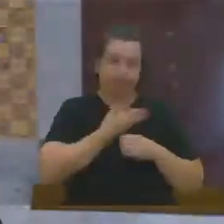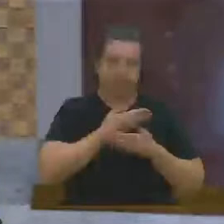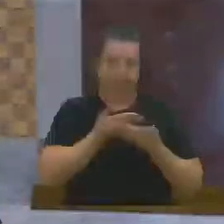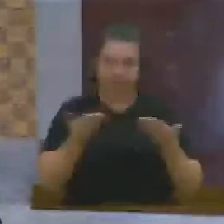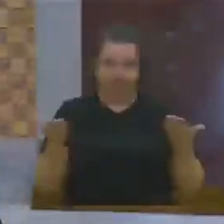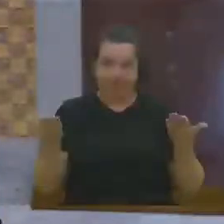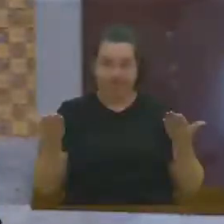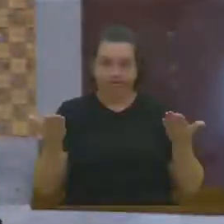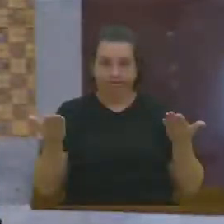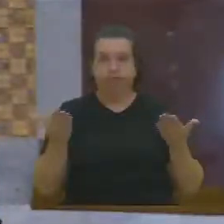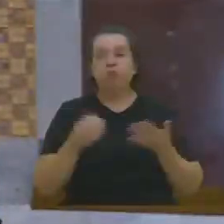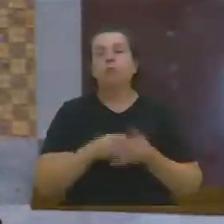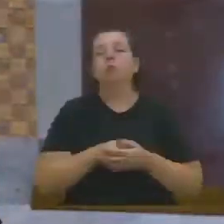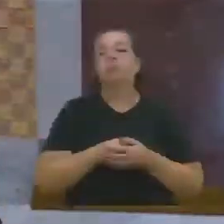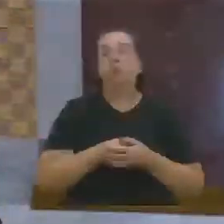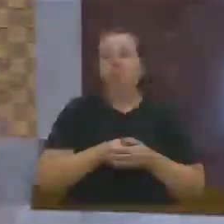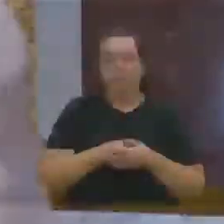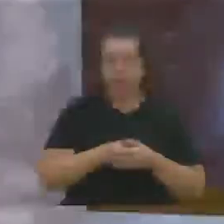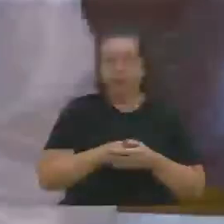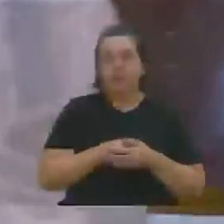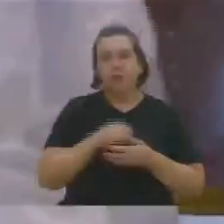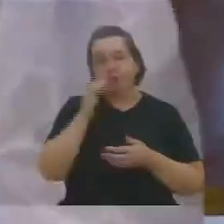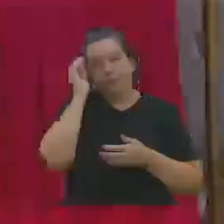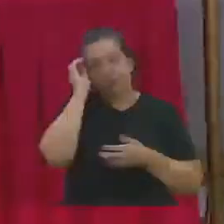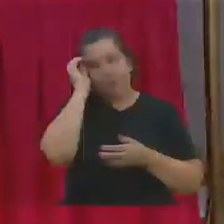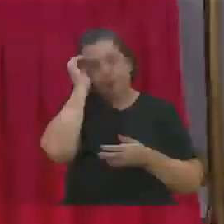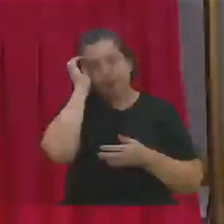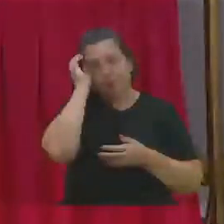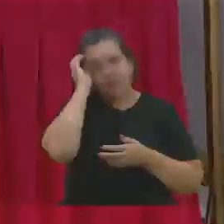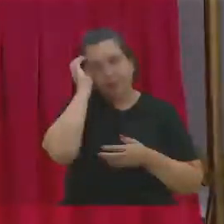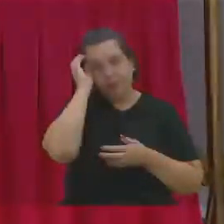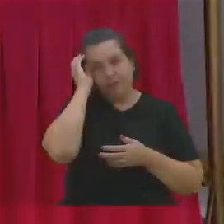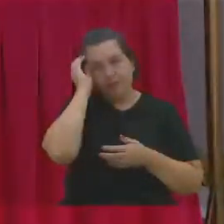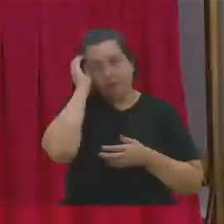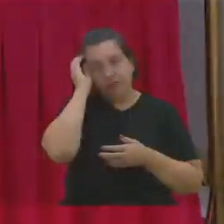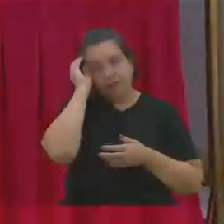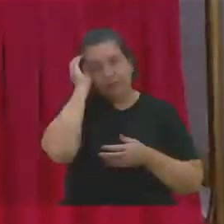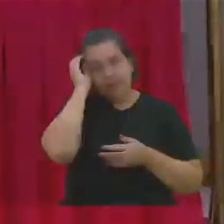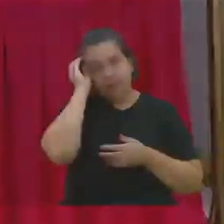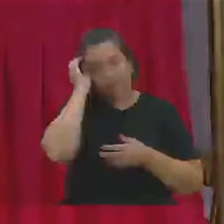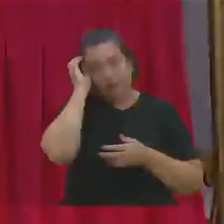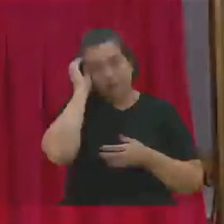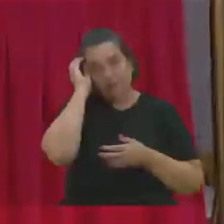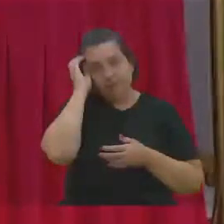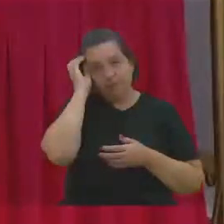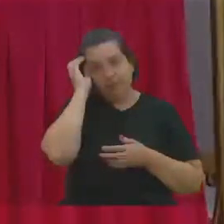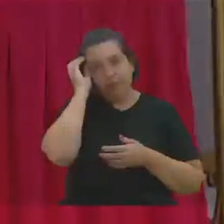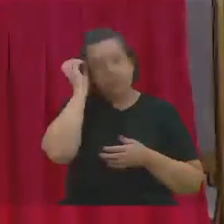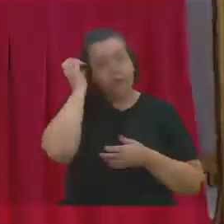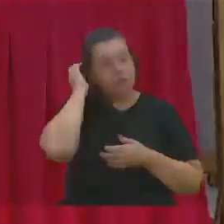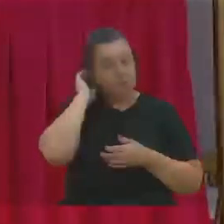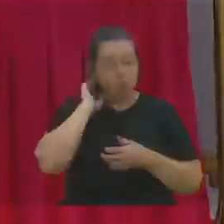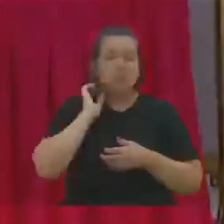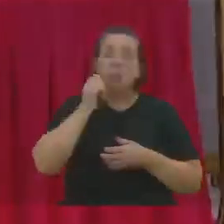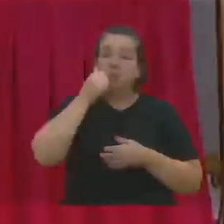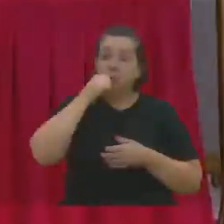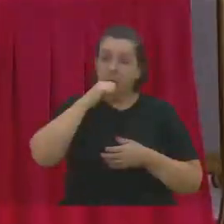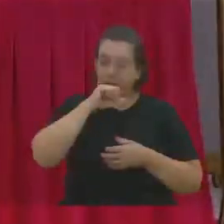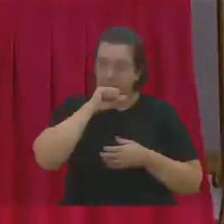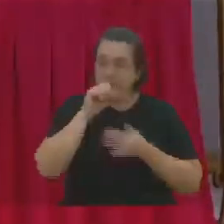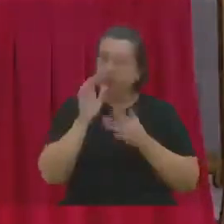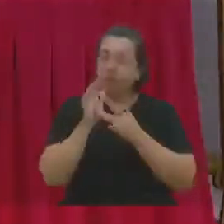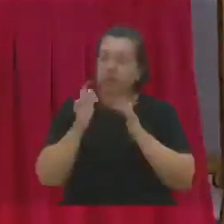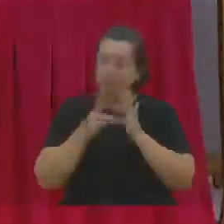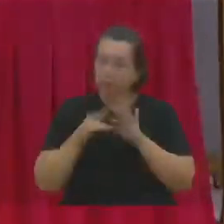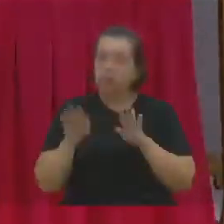A dor ainda era grande no coração daquela mãe que